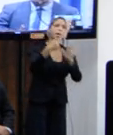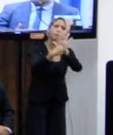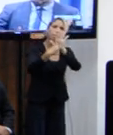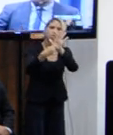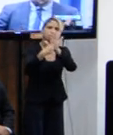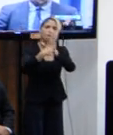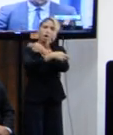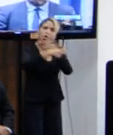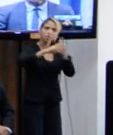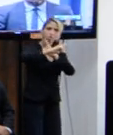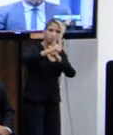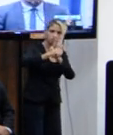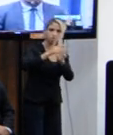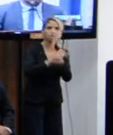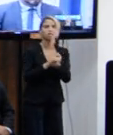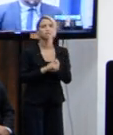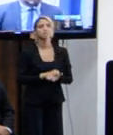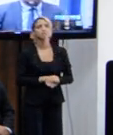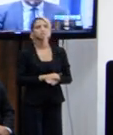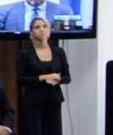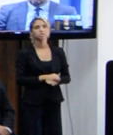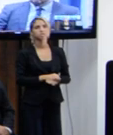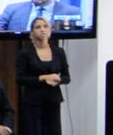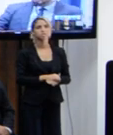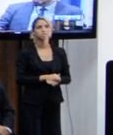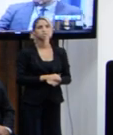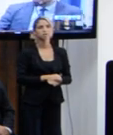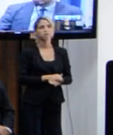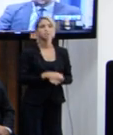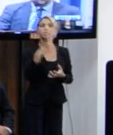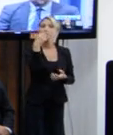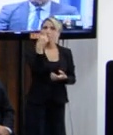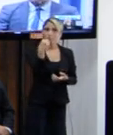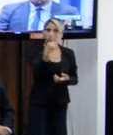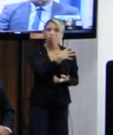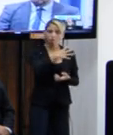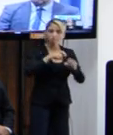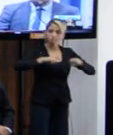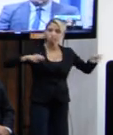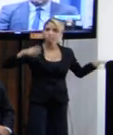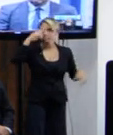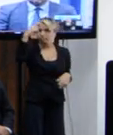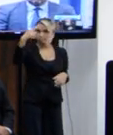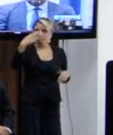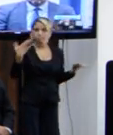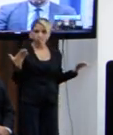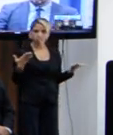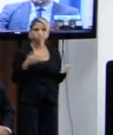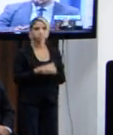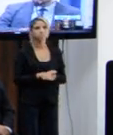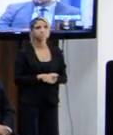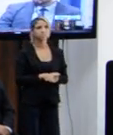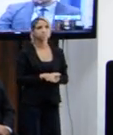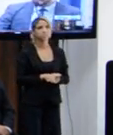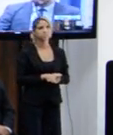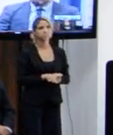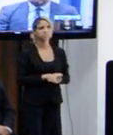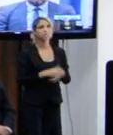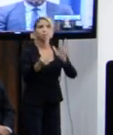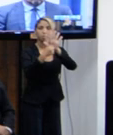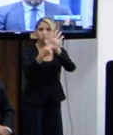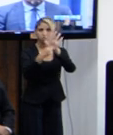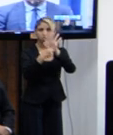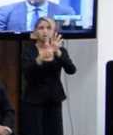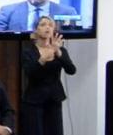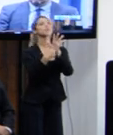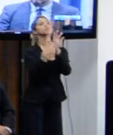diferente dos que foram levantados até agora, a nova mesa diretora que hoje toma posse. Reforçar o que o Oséias disse